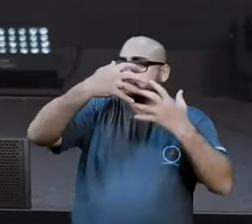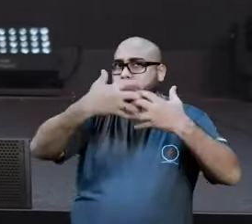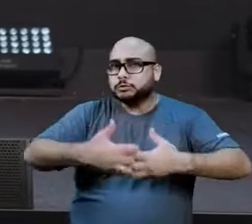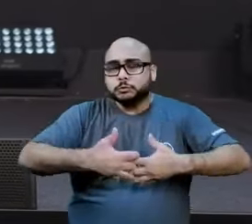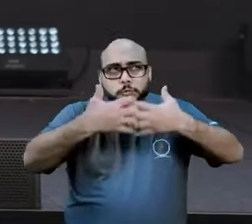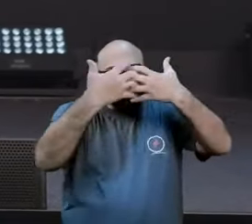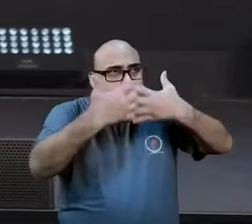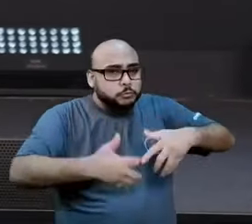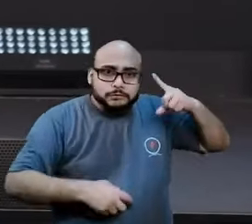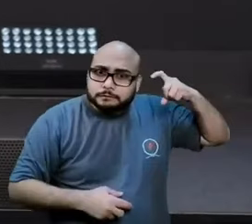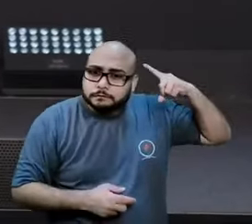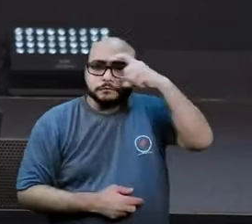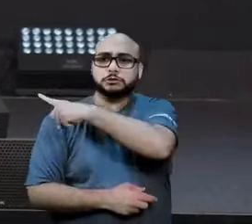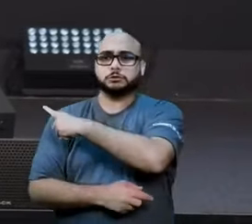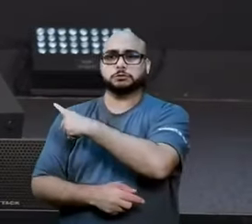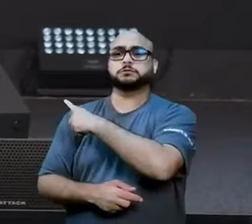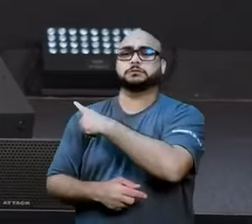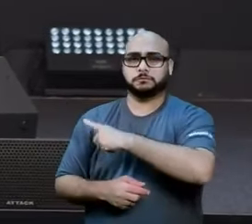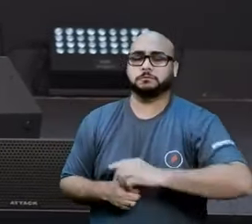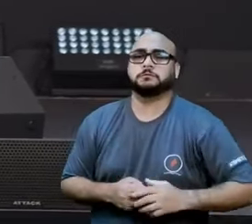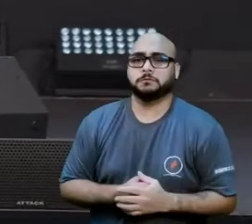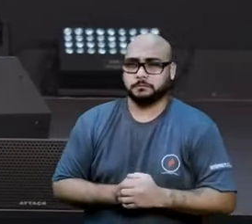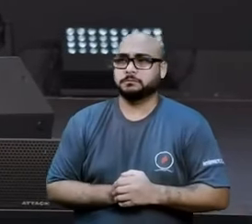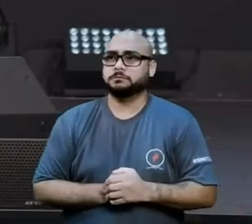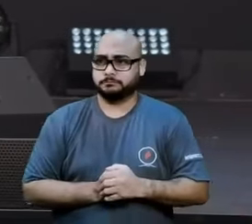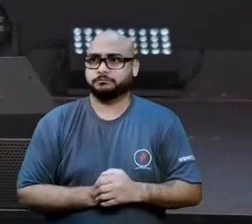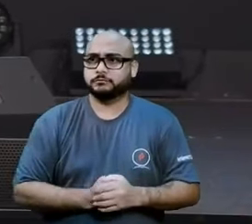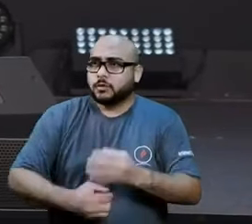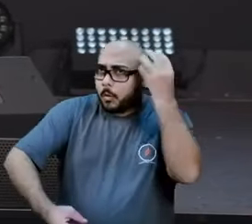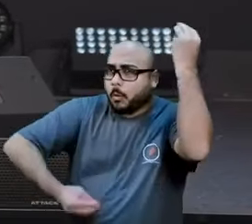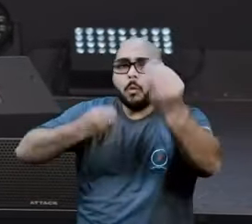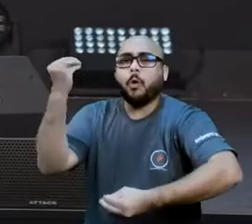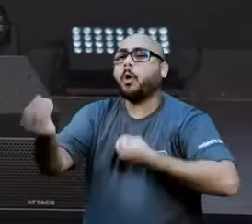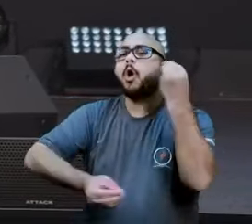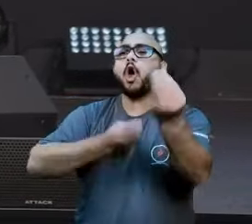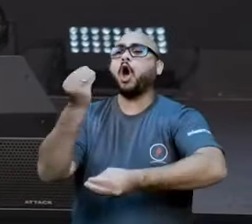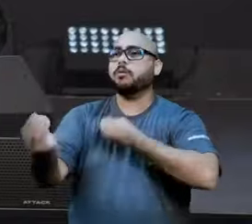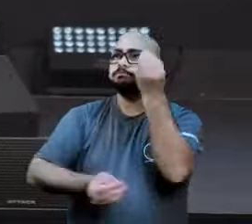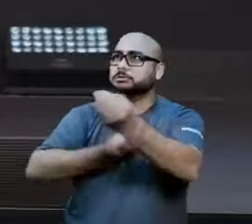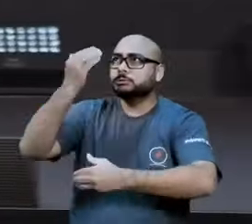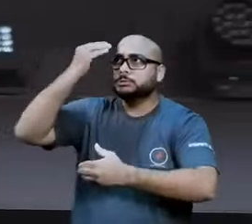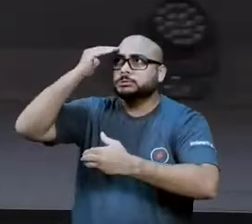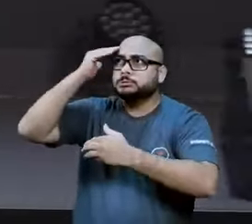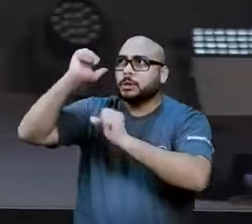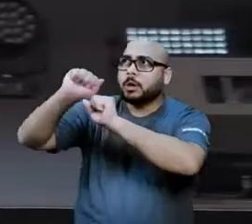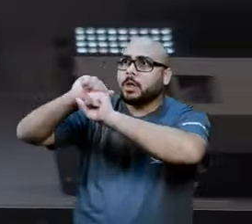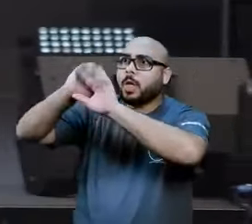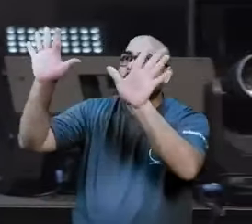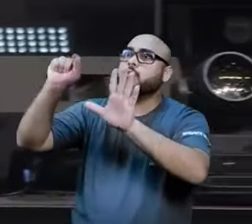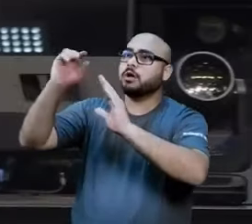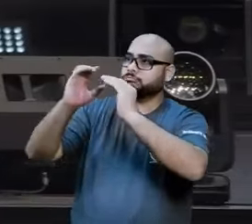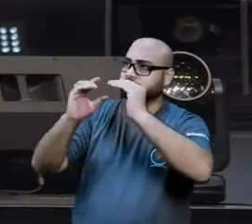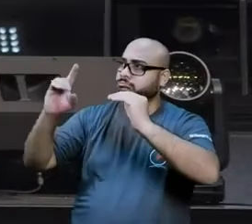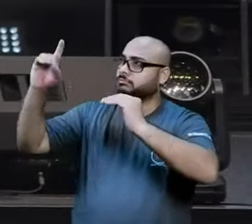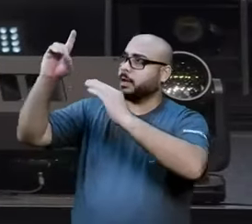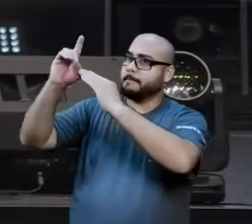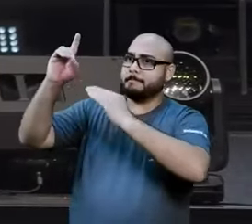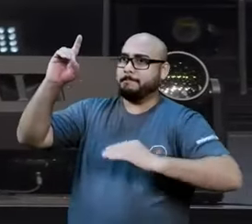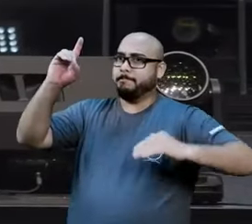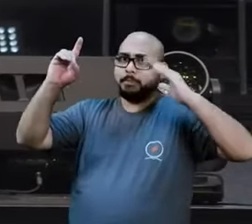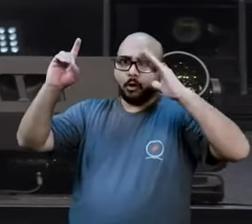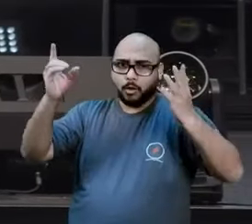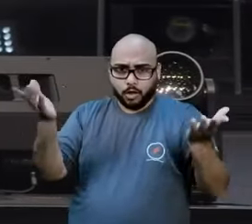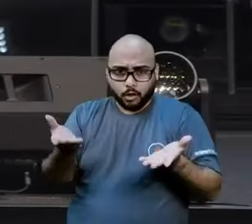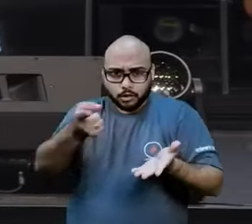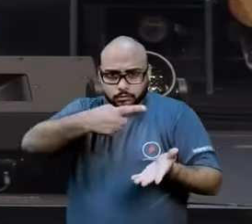Maluquinho como é que você vai compreender essa grandeza você tá aqui hoje e